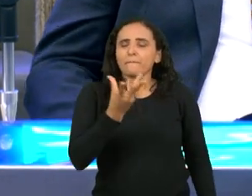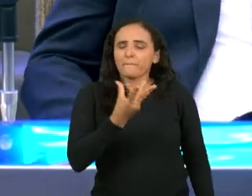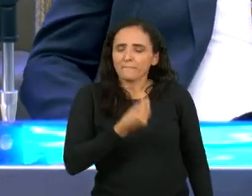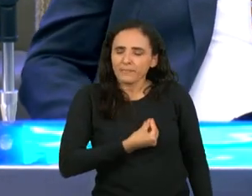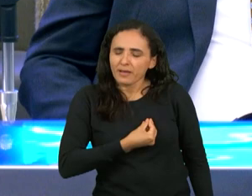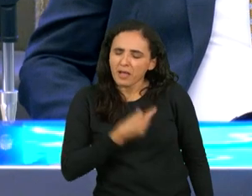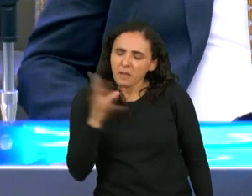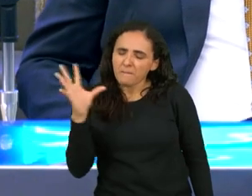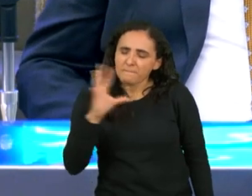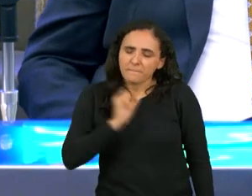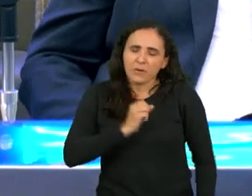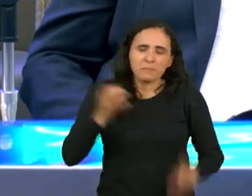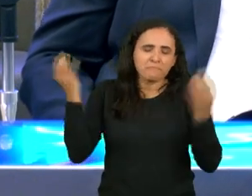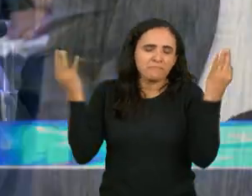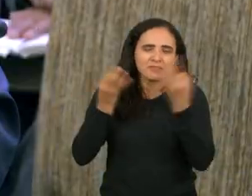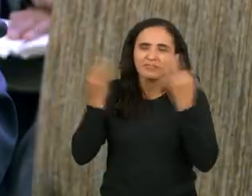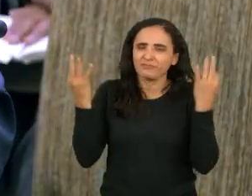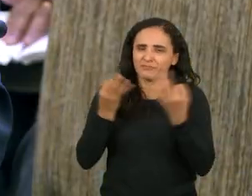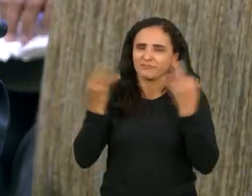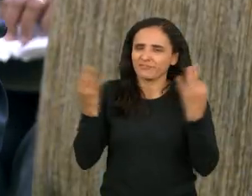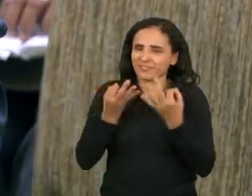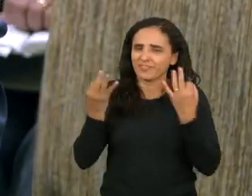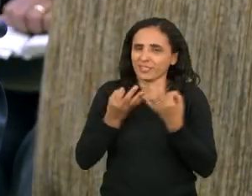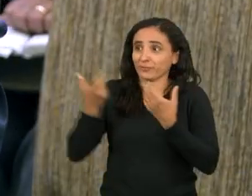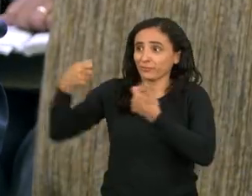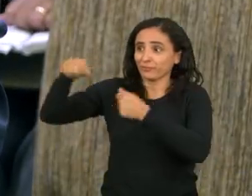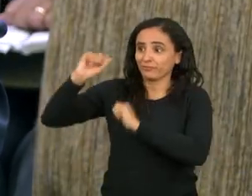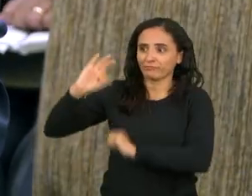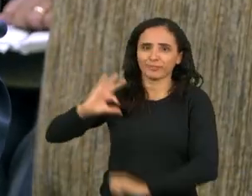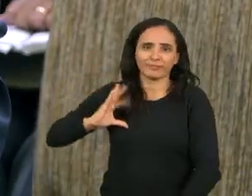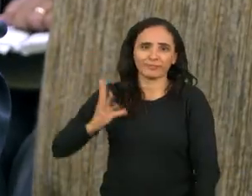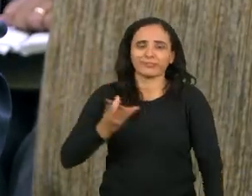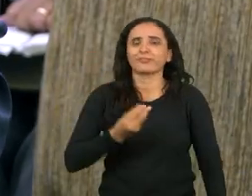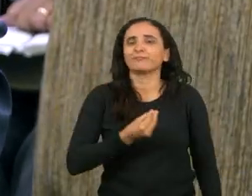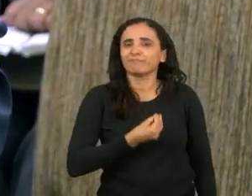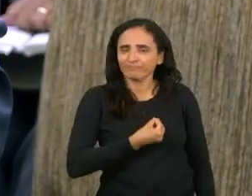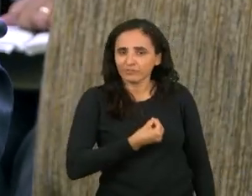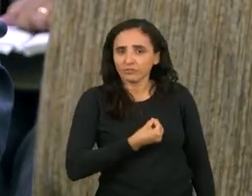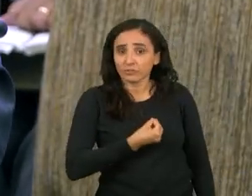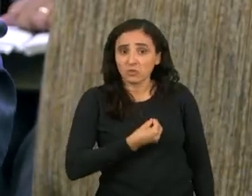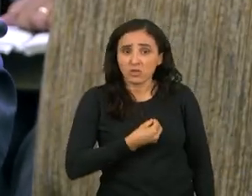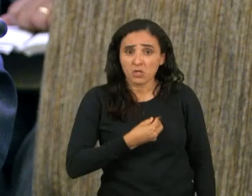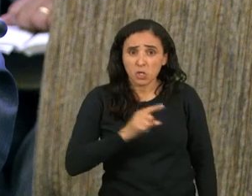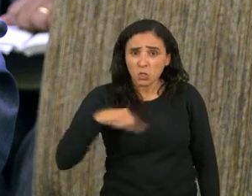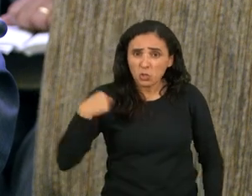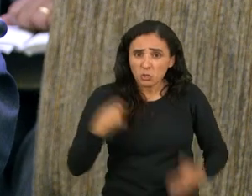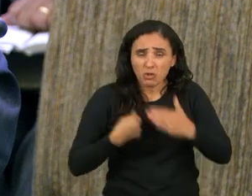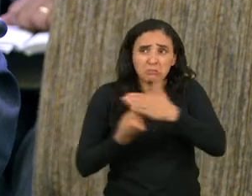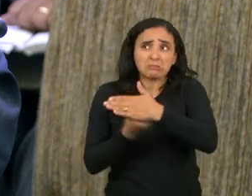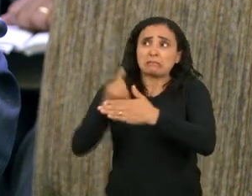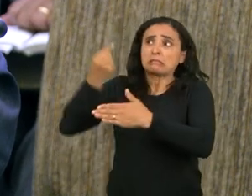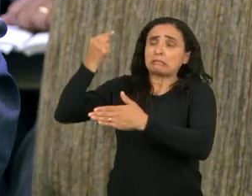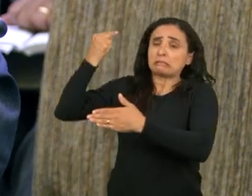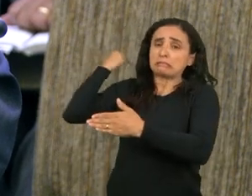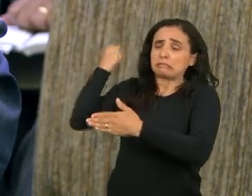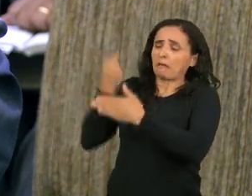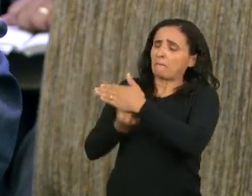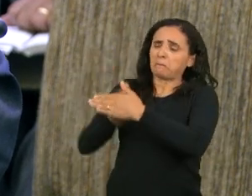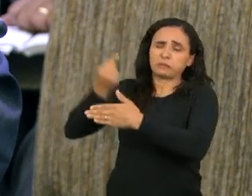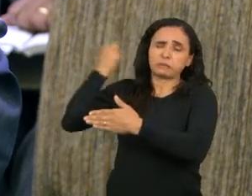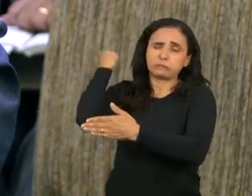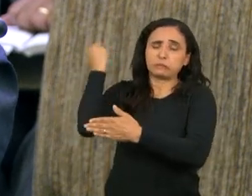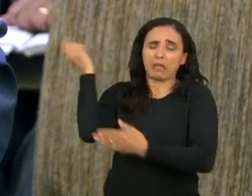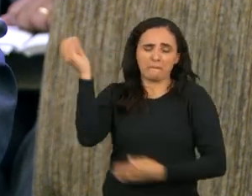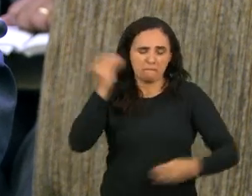amor com que nos amou através de Cristo estando nós ainda mortos em